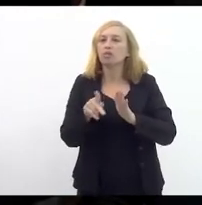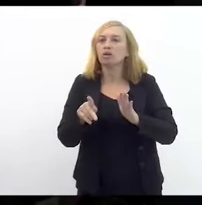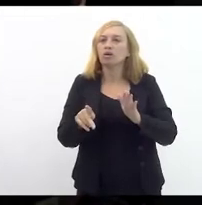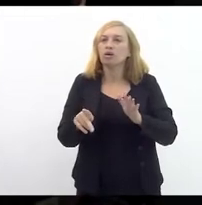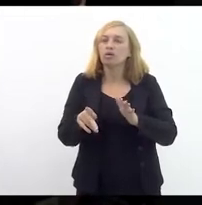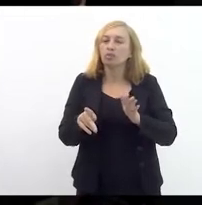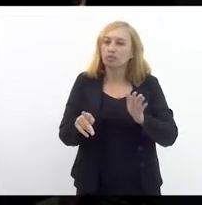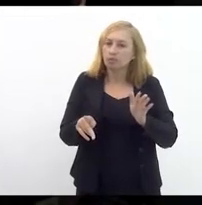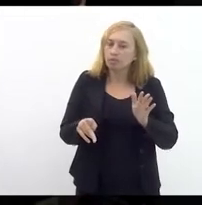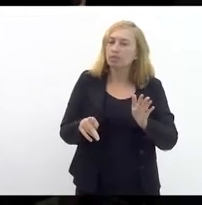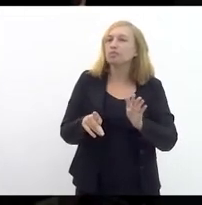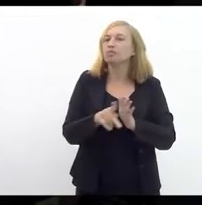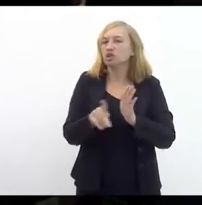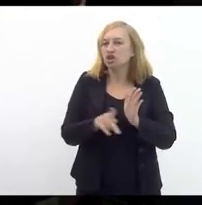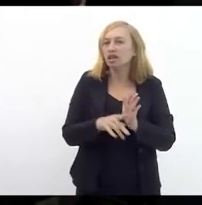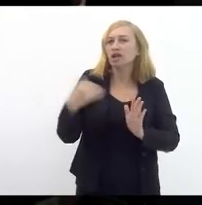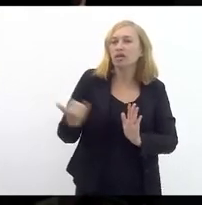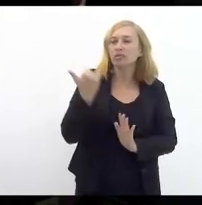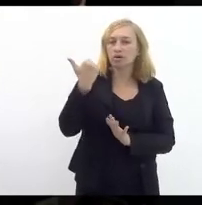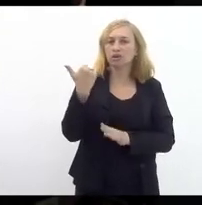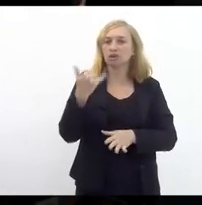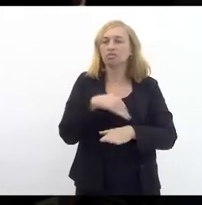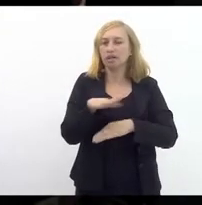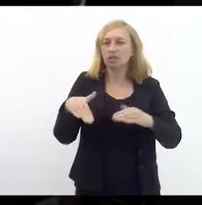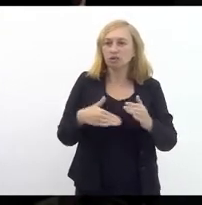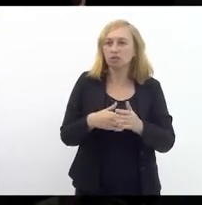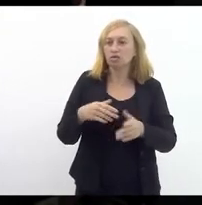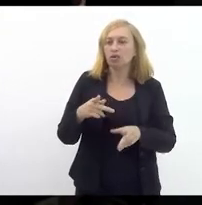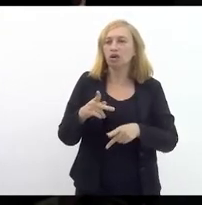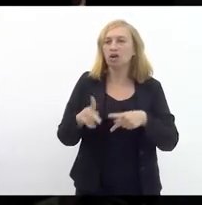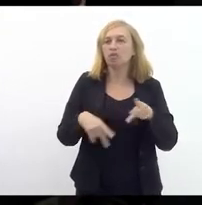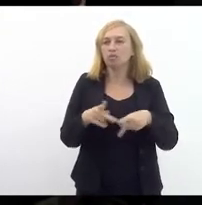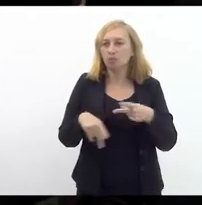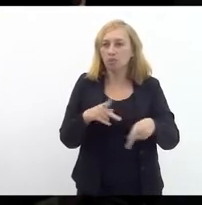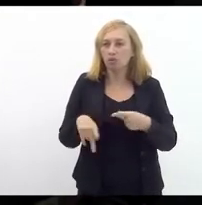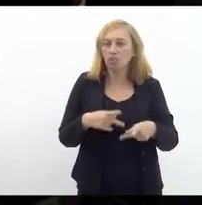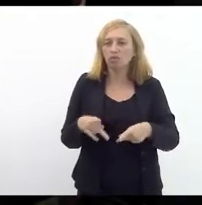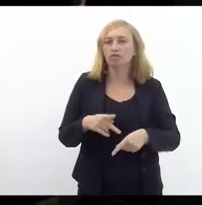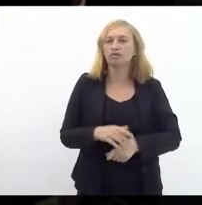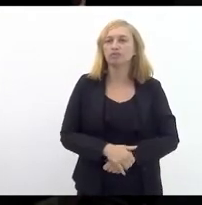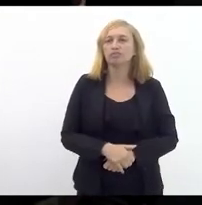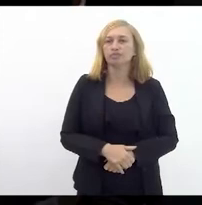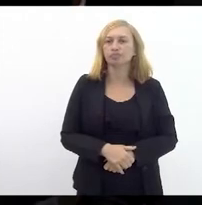importante para aquela população também, que atinge um outro setor da população.